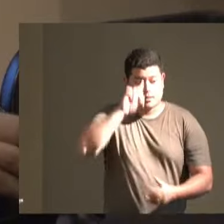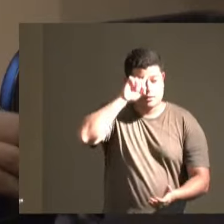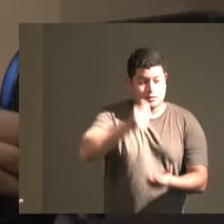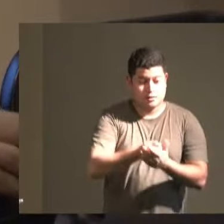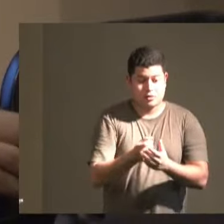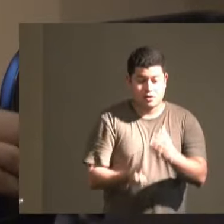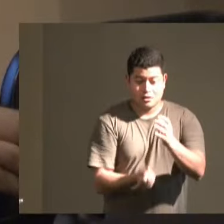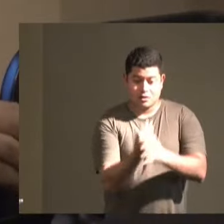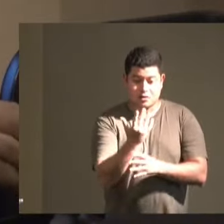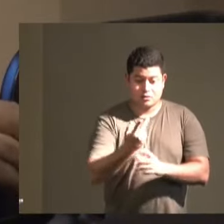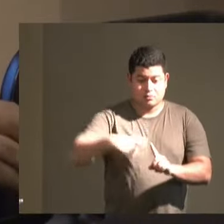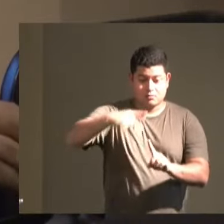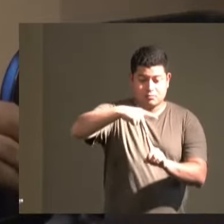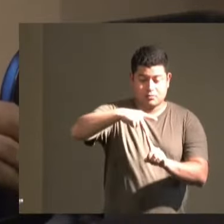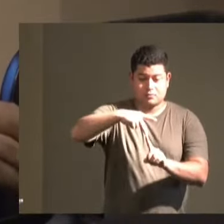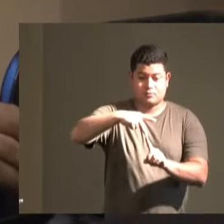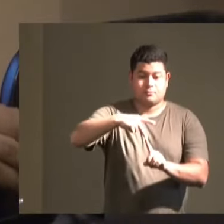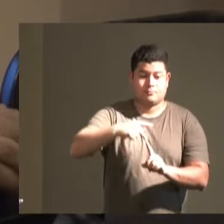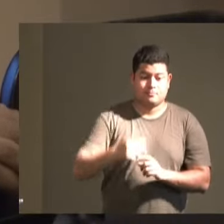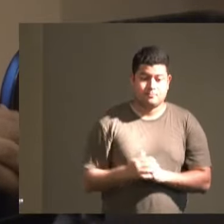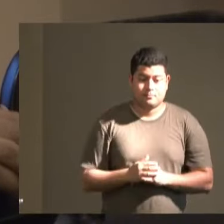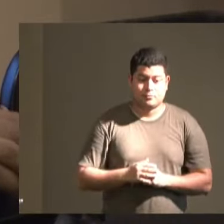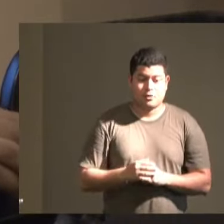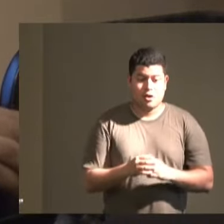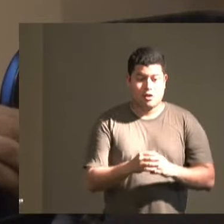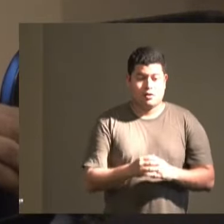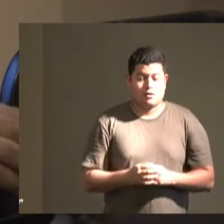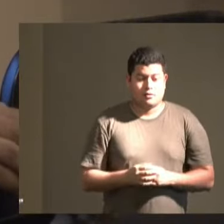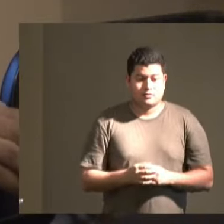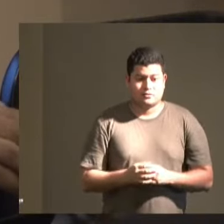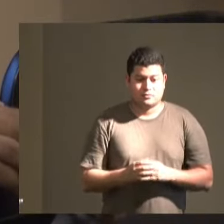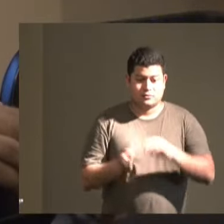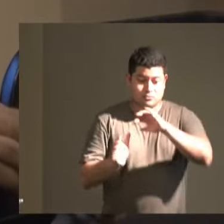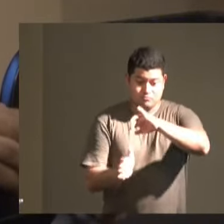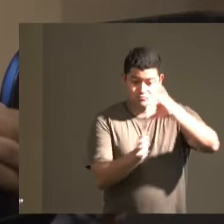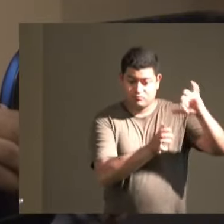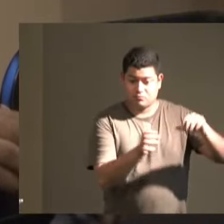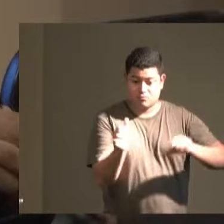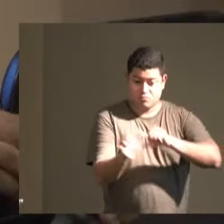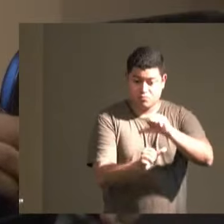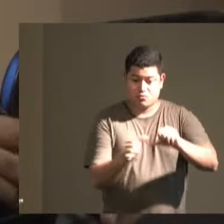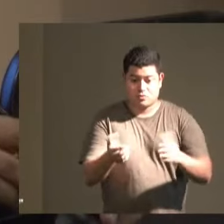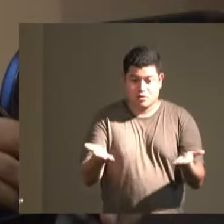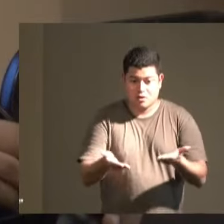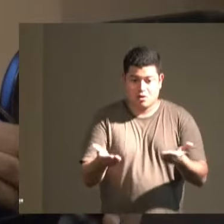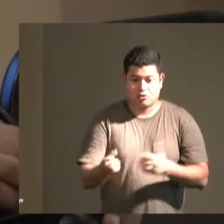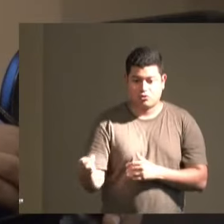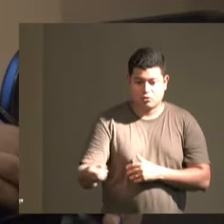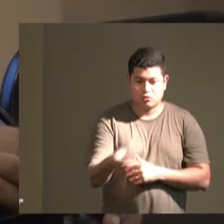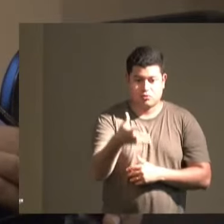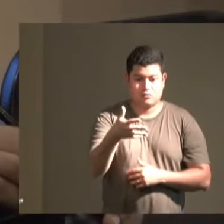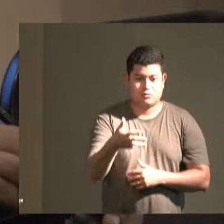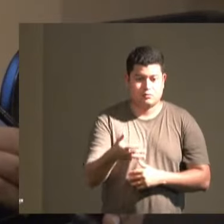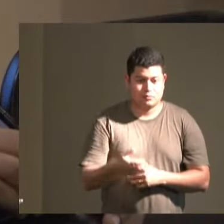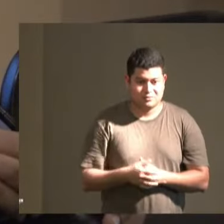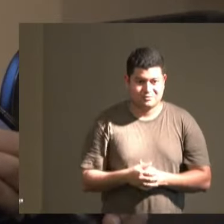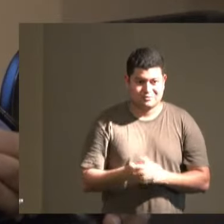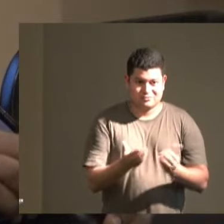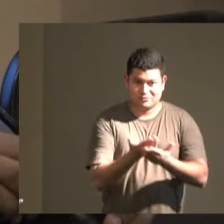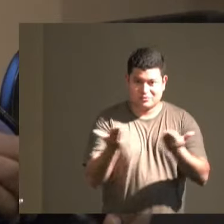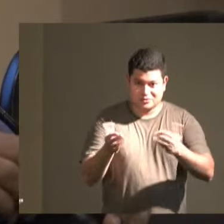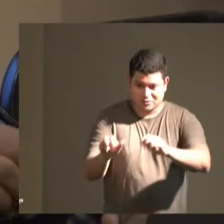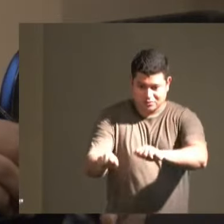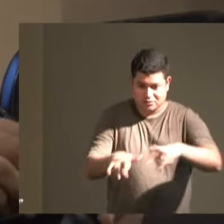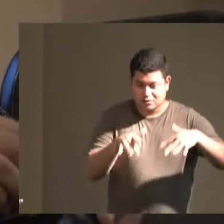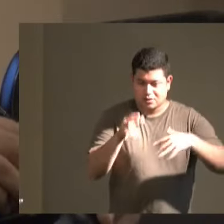elaboração do novo Viver Sem Limite. Então, aqui, professor, a gente deixa o plano velho para trás e vamos falar do novo, né? Que é do novo que o pessoal veio ouvir